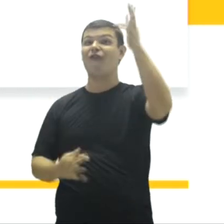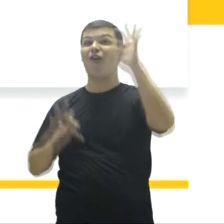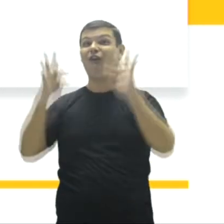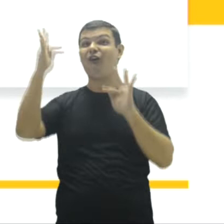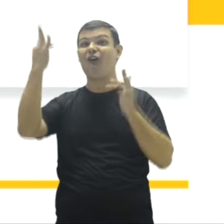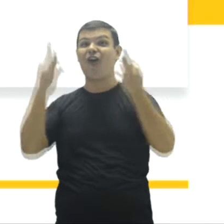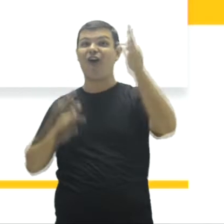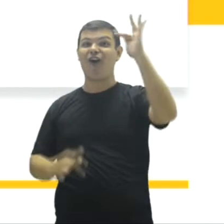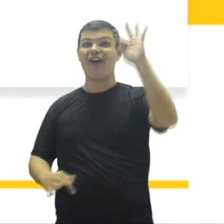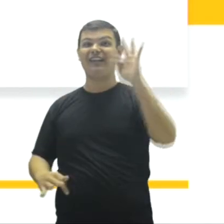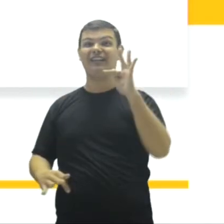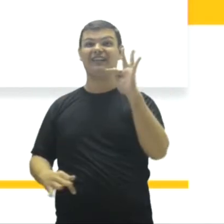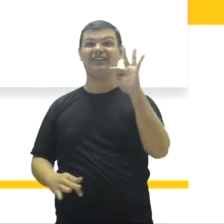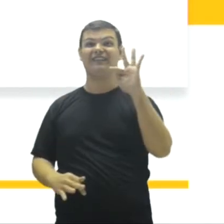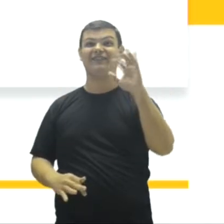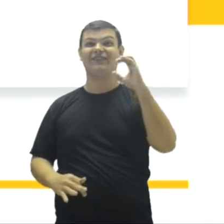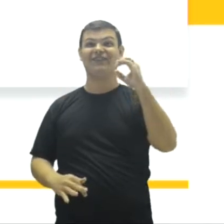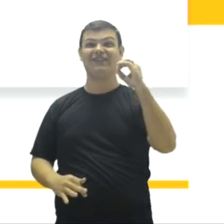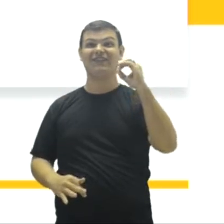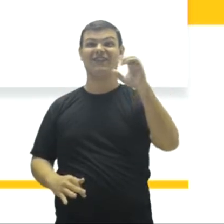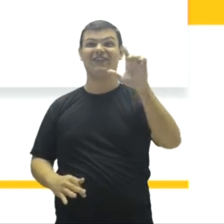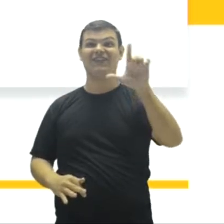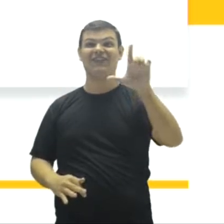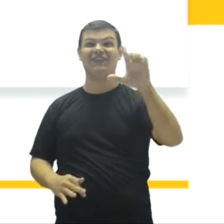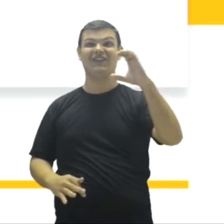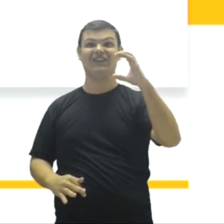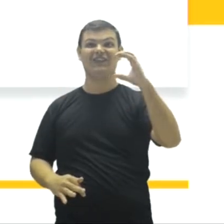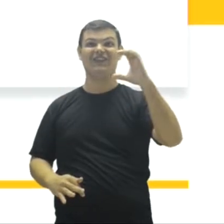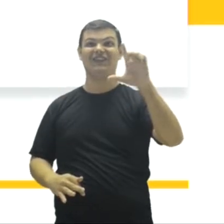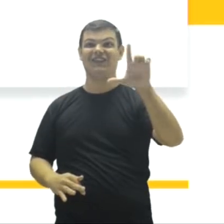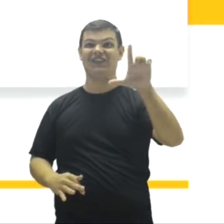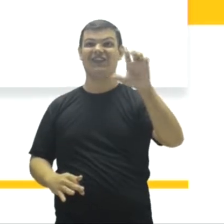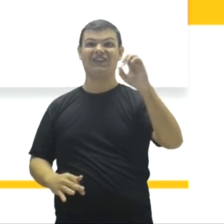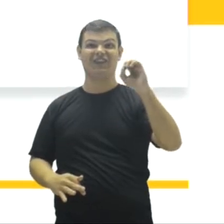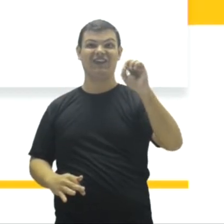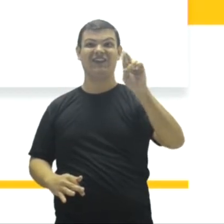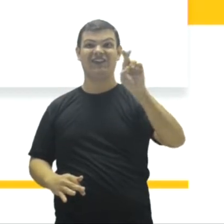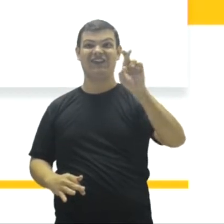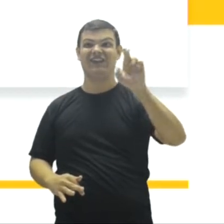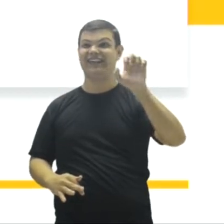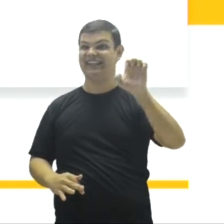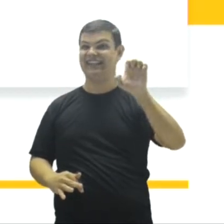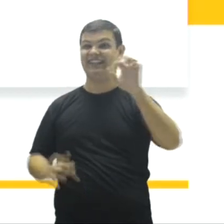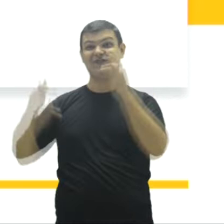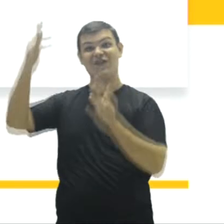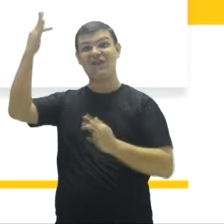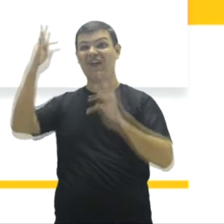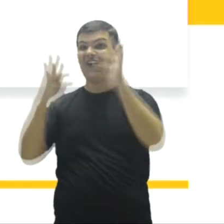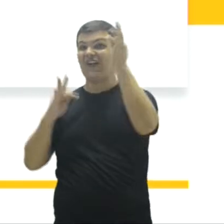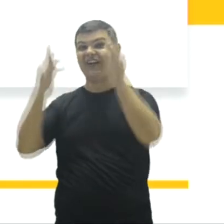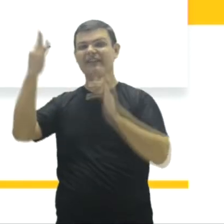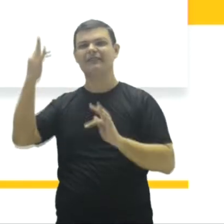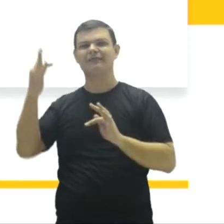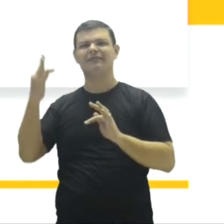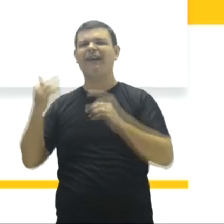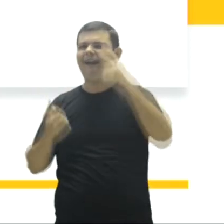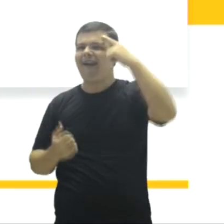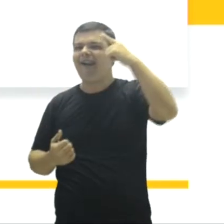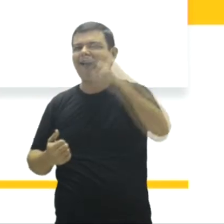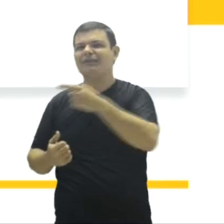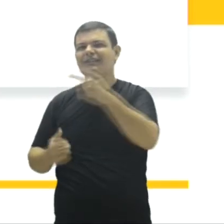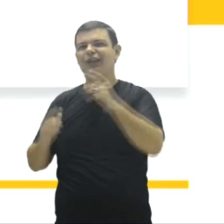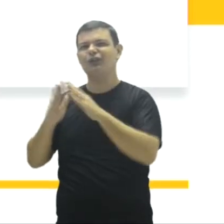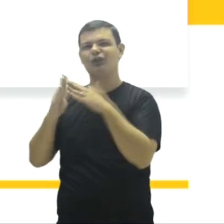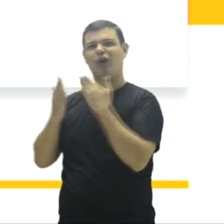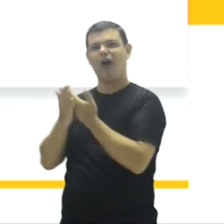folclore. Você está lembrado que quando nós estamos na escola, nós temos uma programação super bacana,